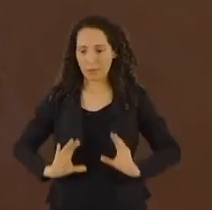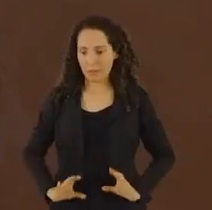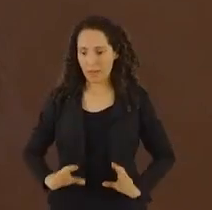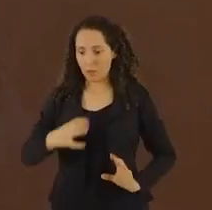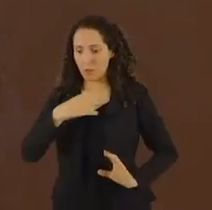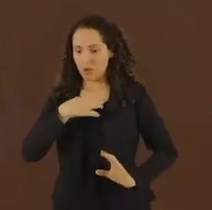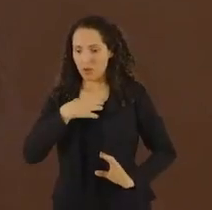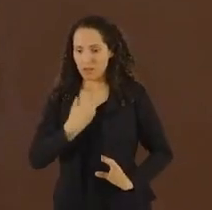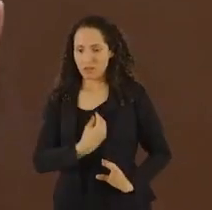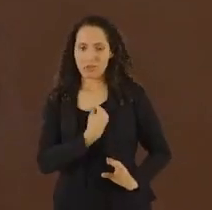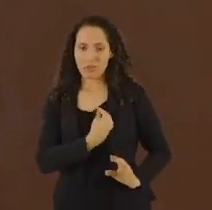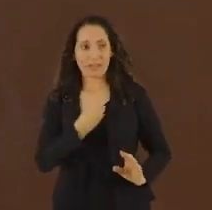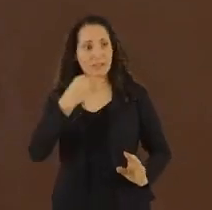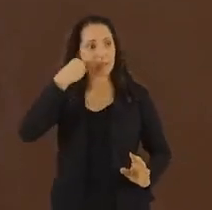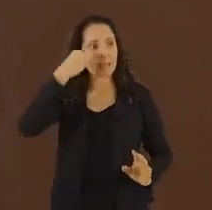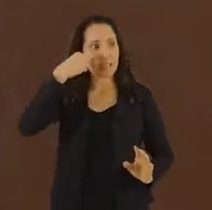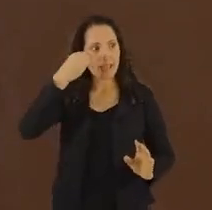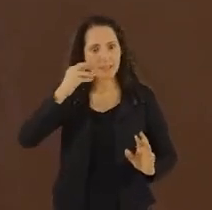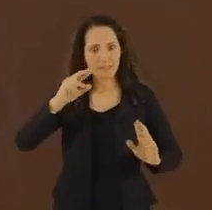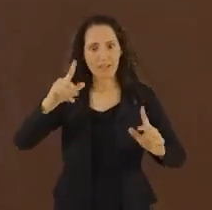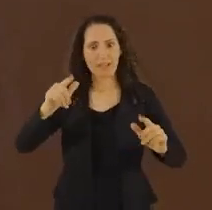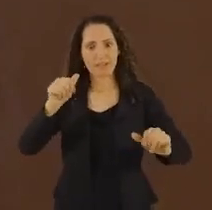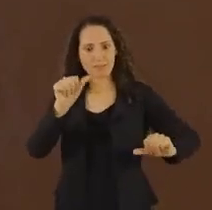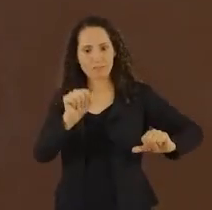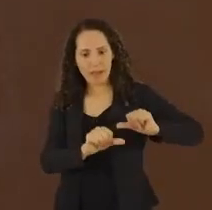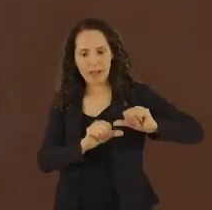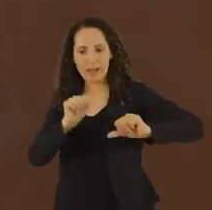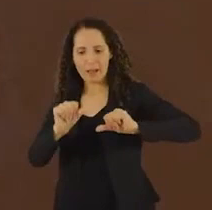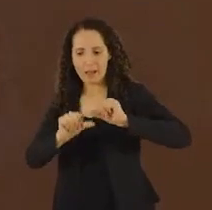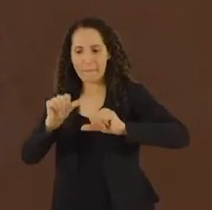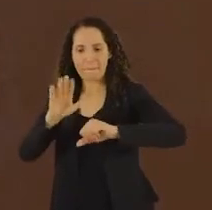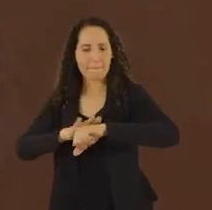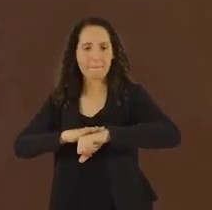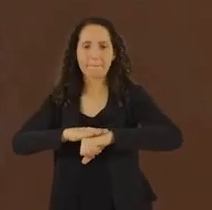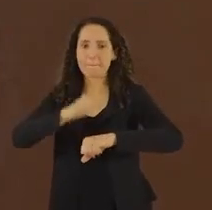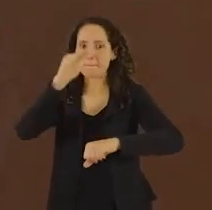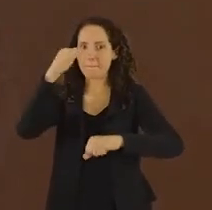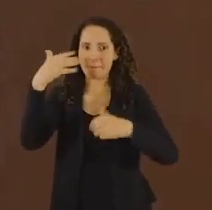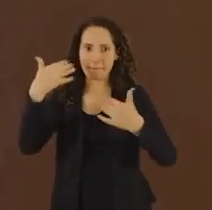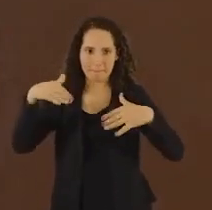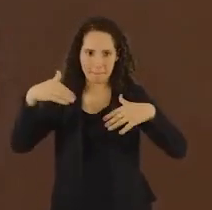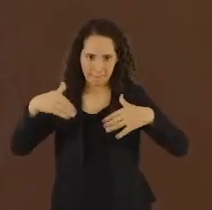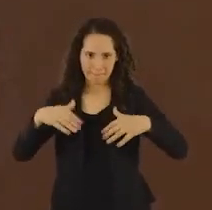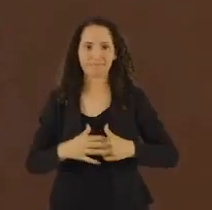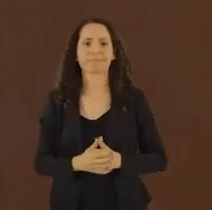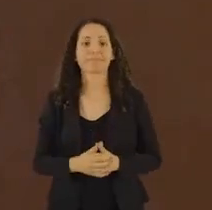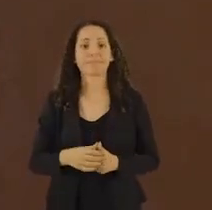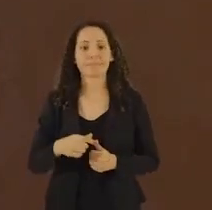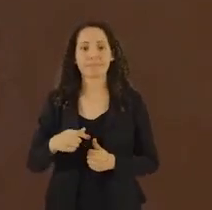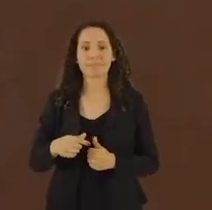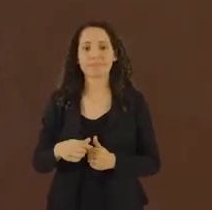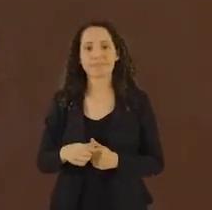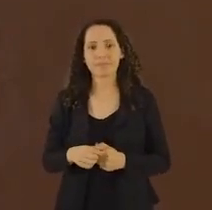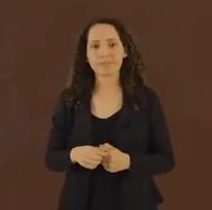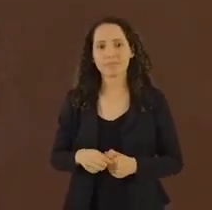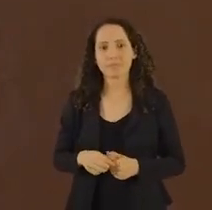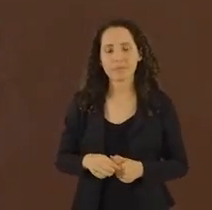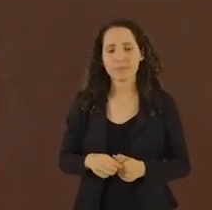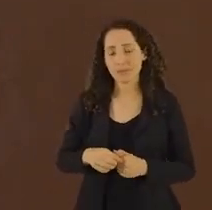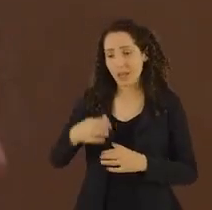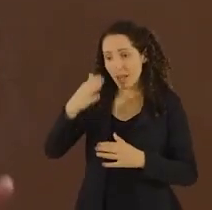quanto mais experiências diferentes maiores as transformações então eu não acredito em esfacelamento